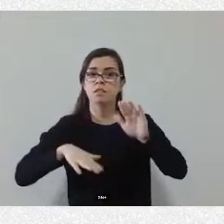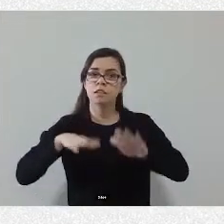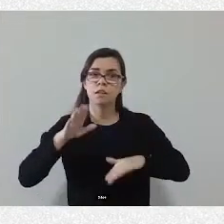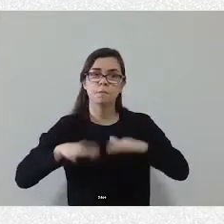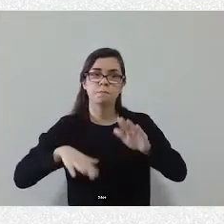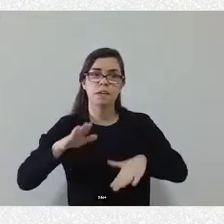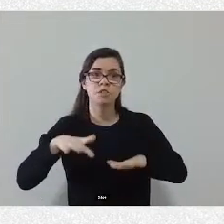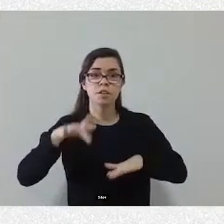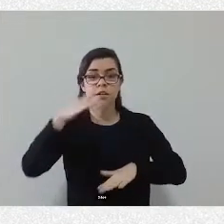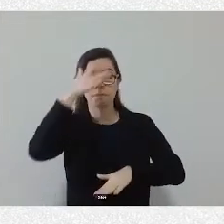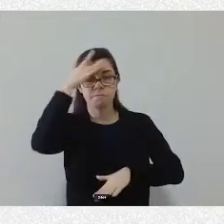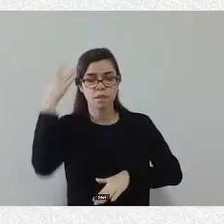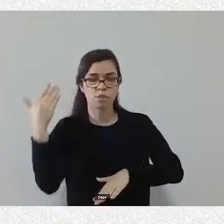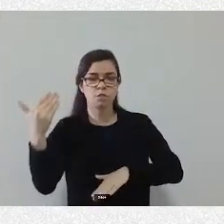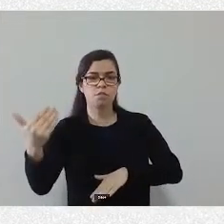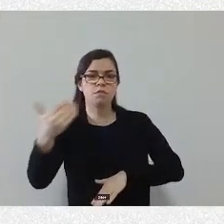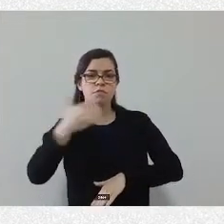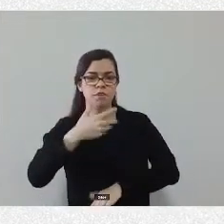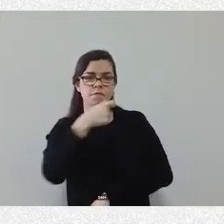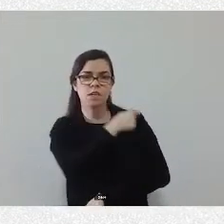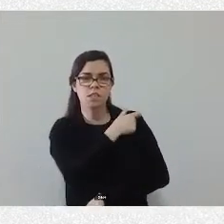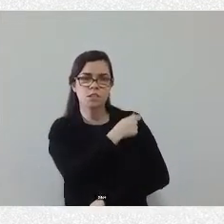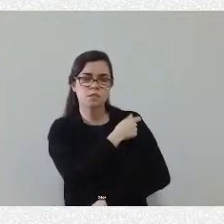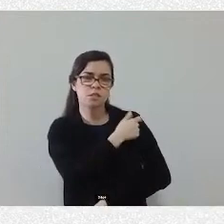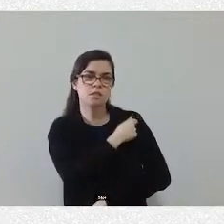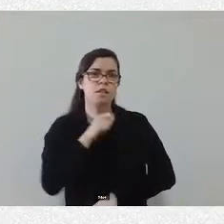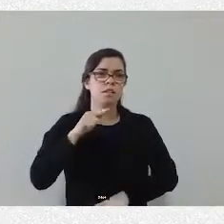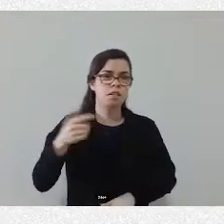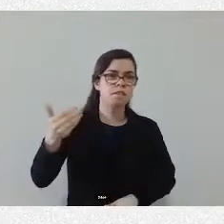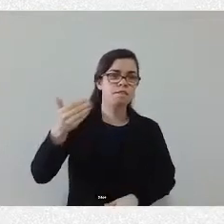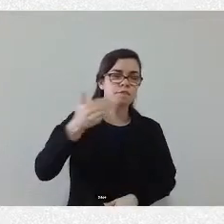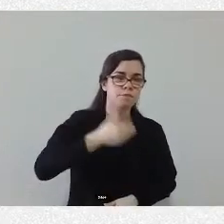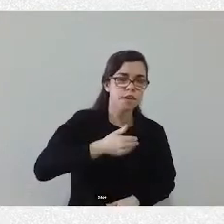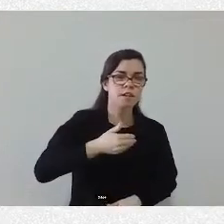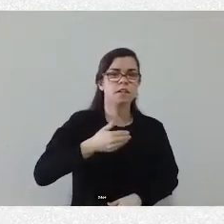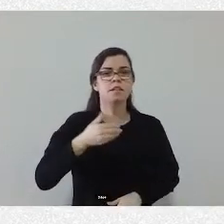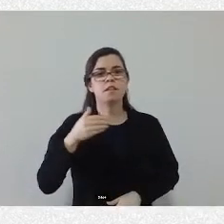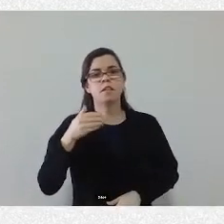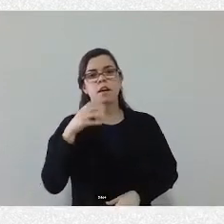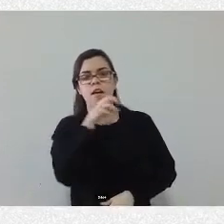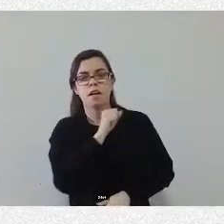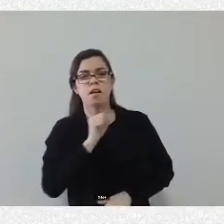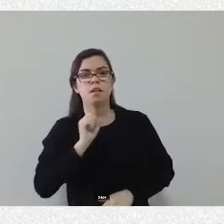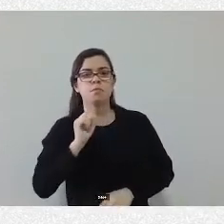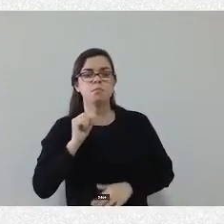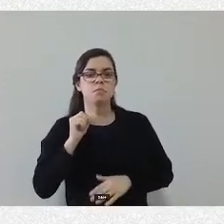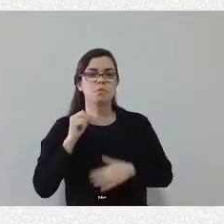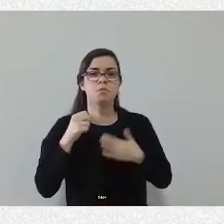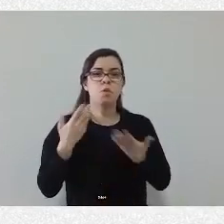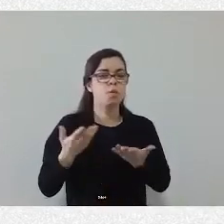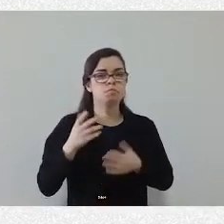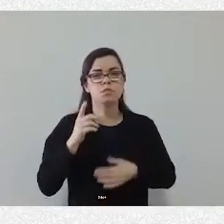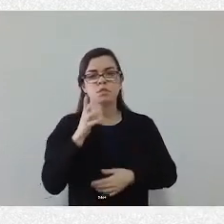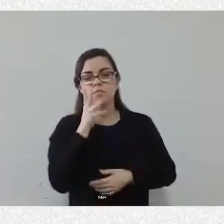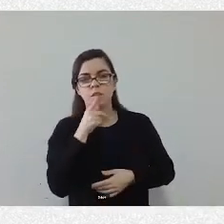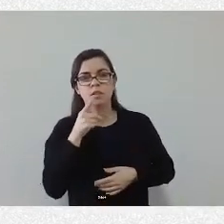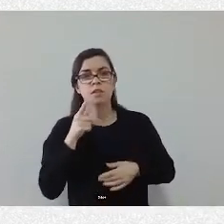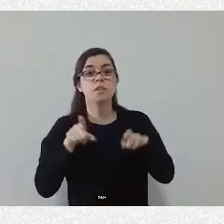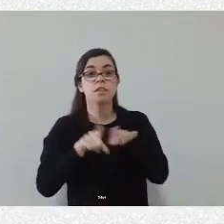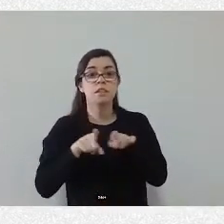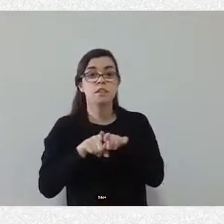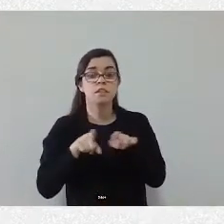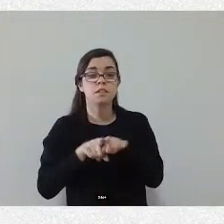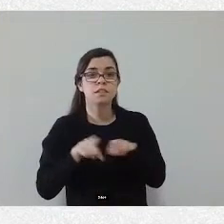participantes, são coisas que não dependem, né, às vezes dos pesquisadores, mas depende da procura por sintomas, né, sugestivos